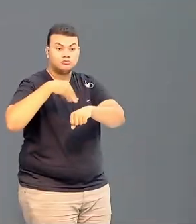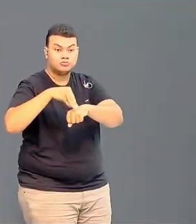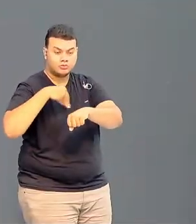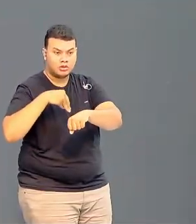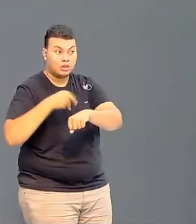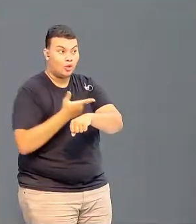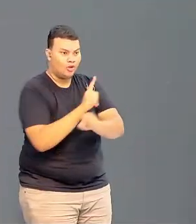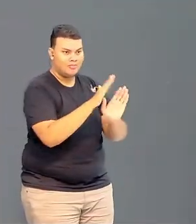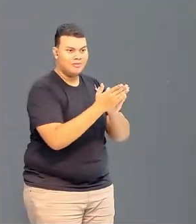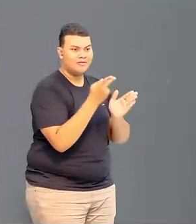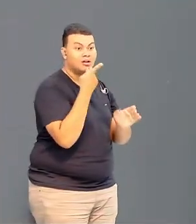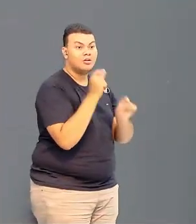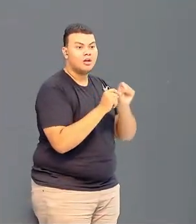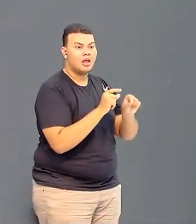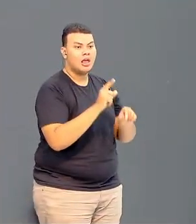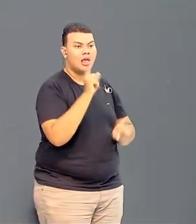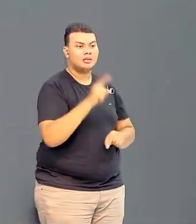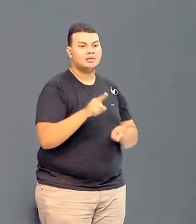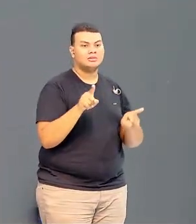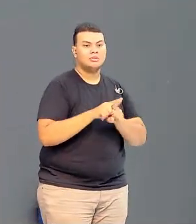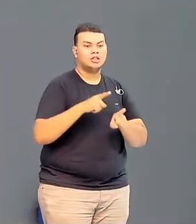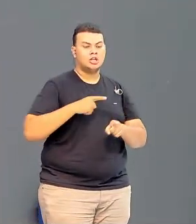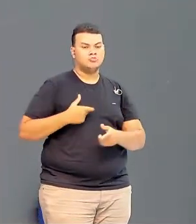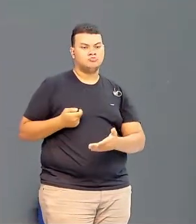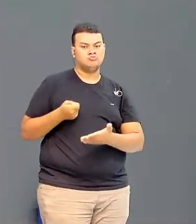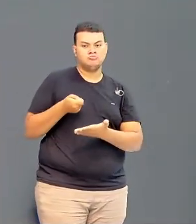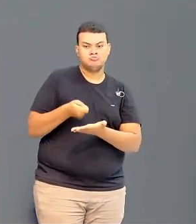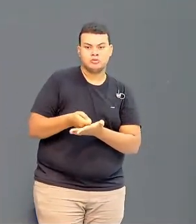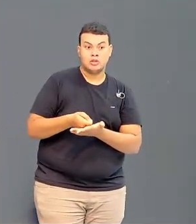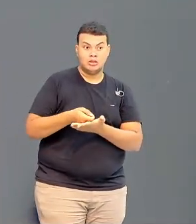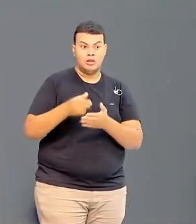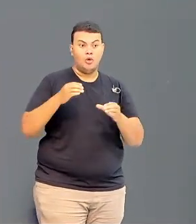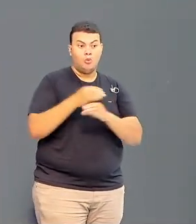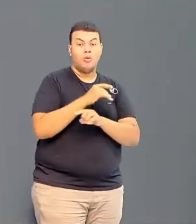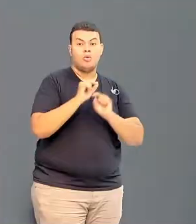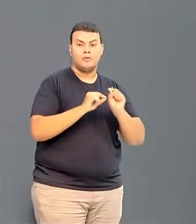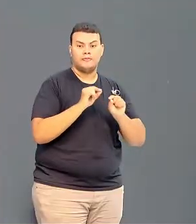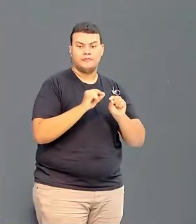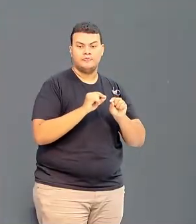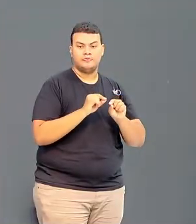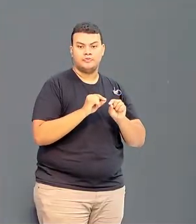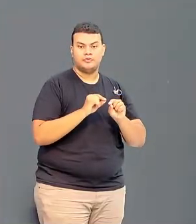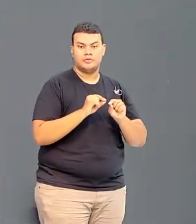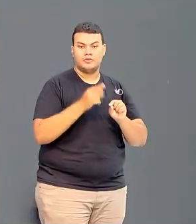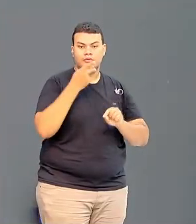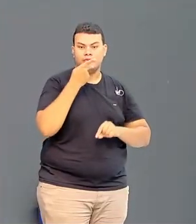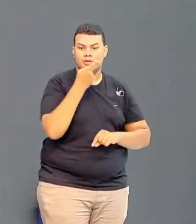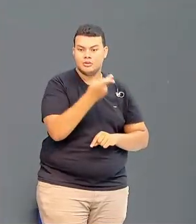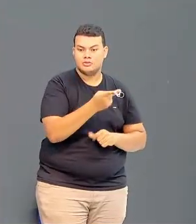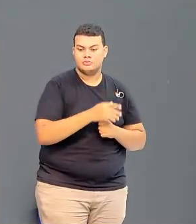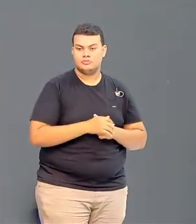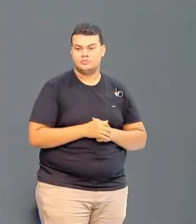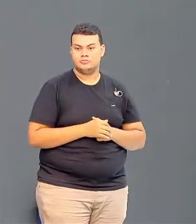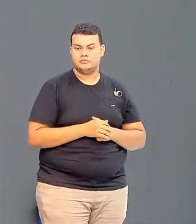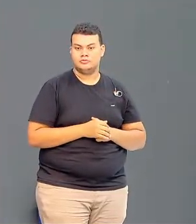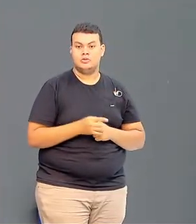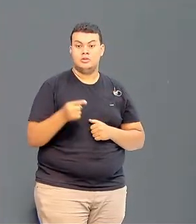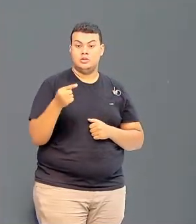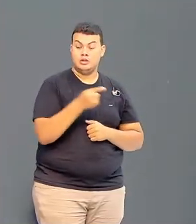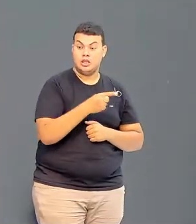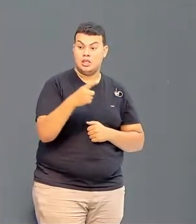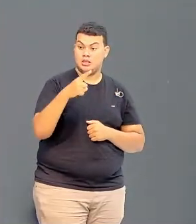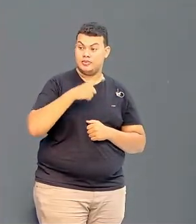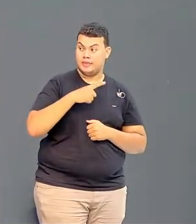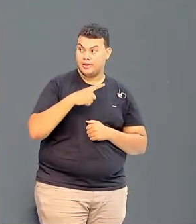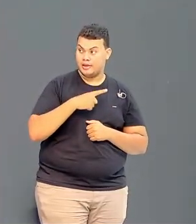outra versão da Bíblia diz, a altivez. Aí ele completa dizendo o quê? Ele completa dizendo, e